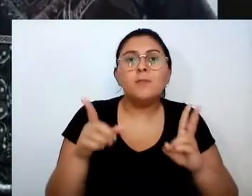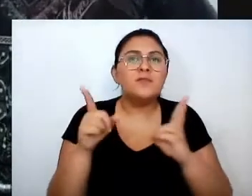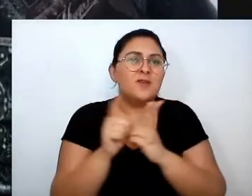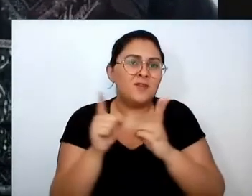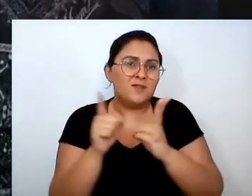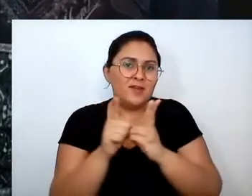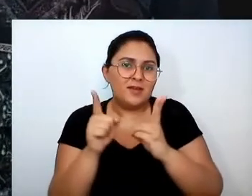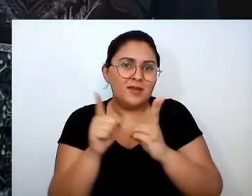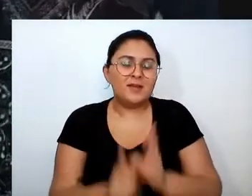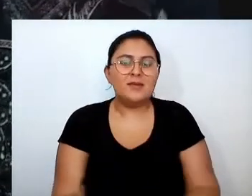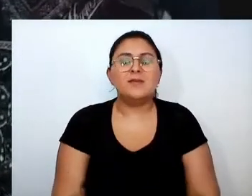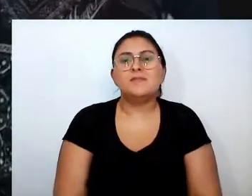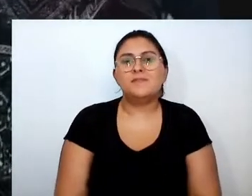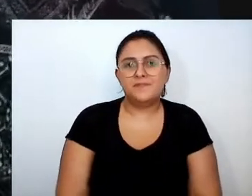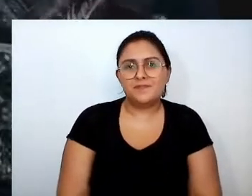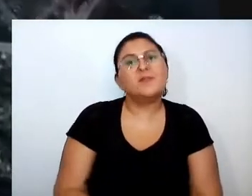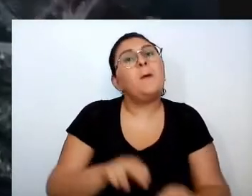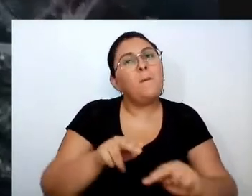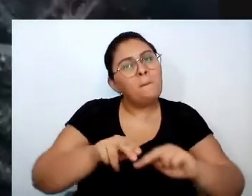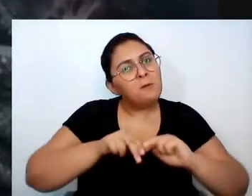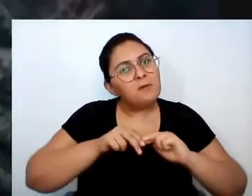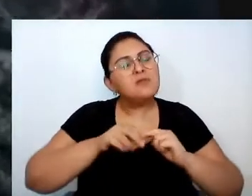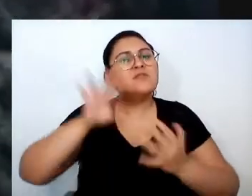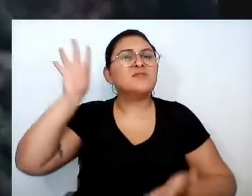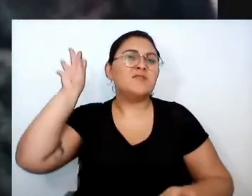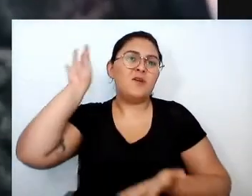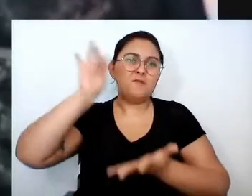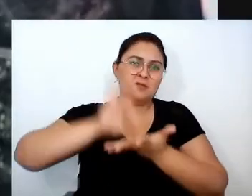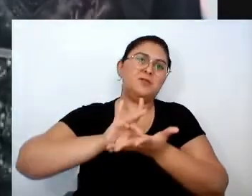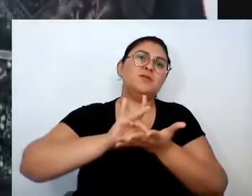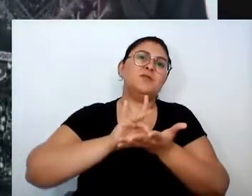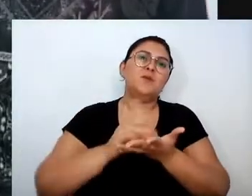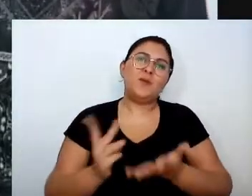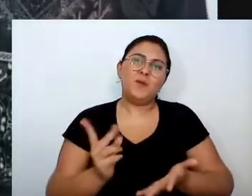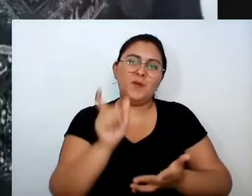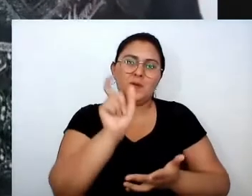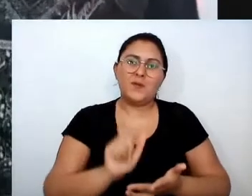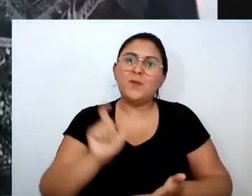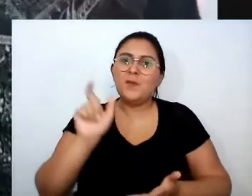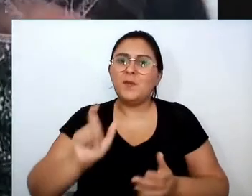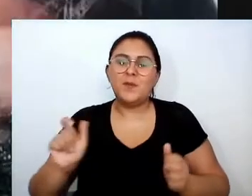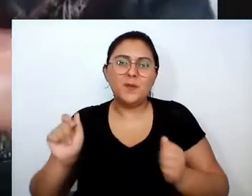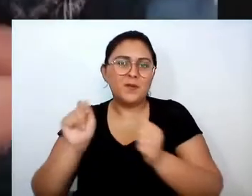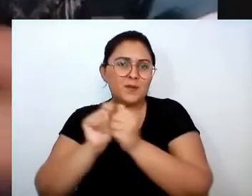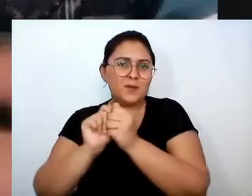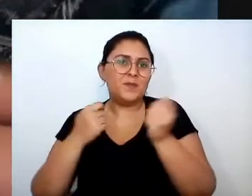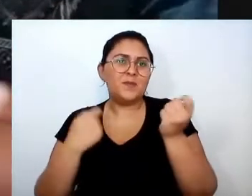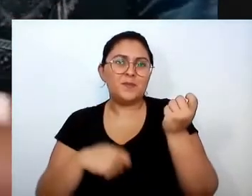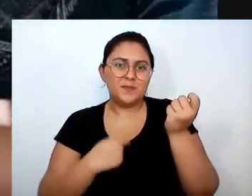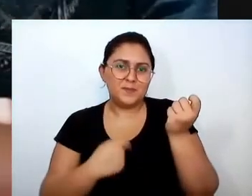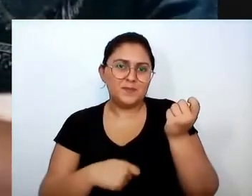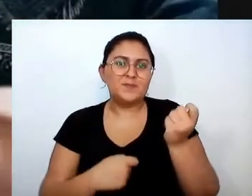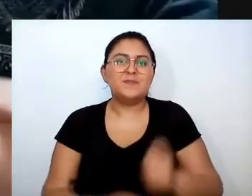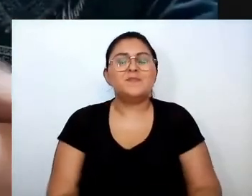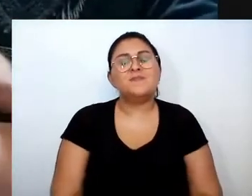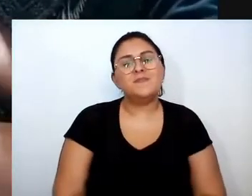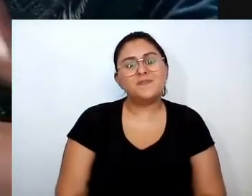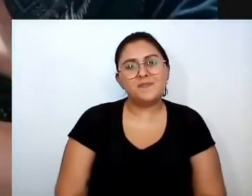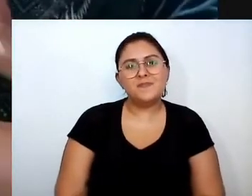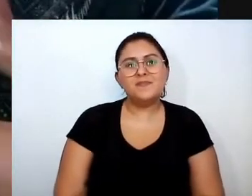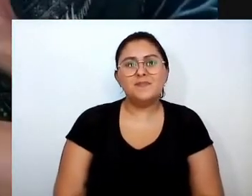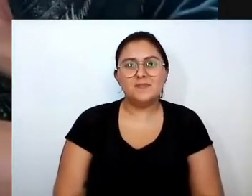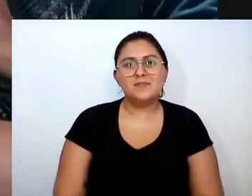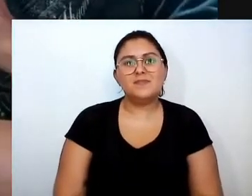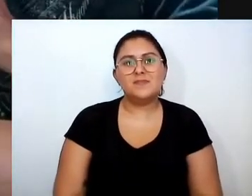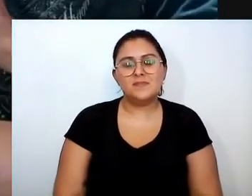O Du já Consolidou, pois é. apresentou também no Encontro sobre Música e Inclusão, né? Uhum, pois